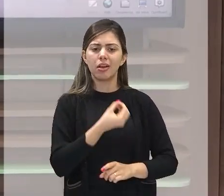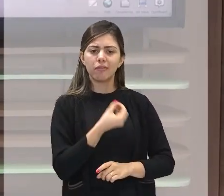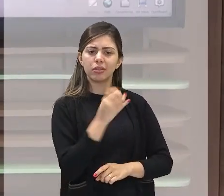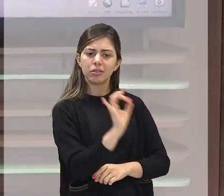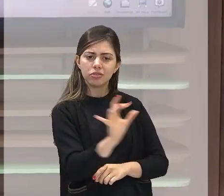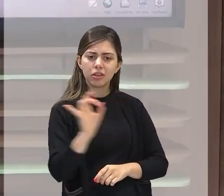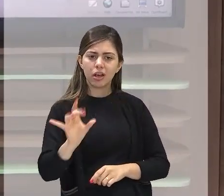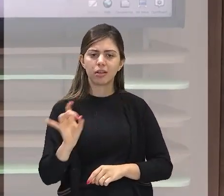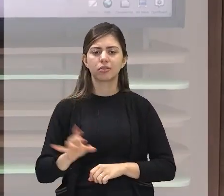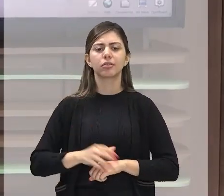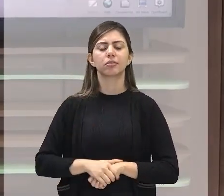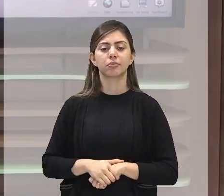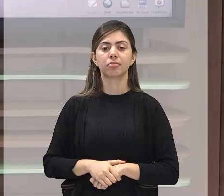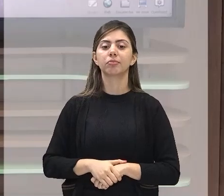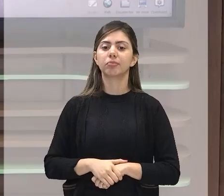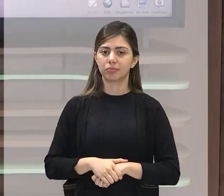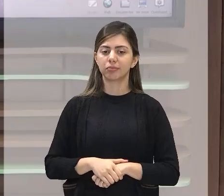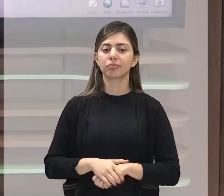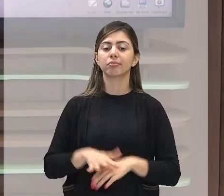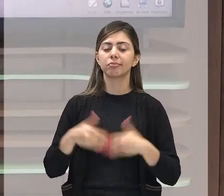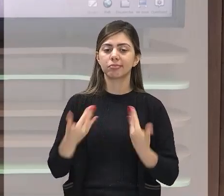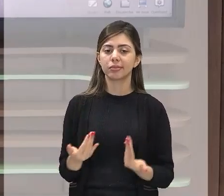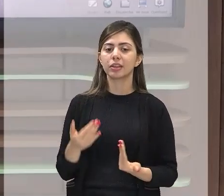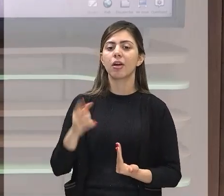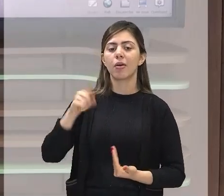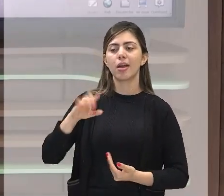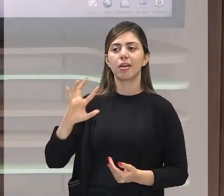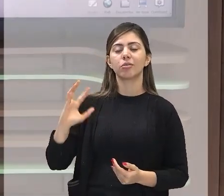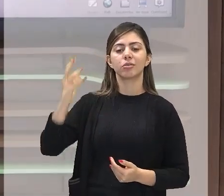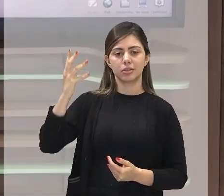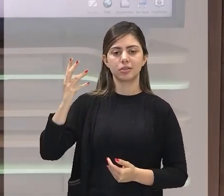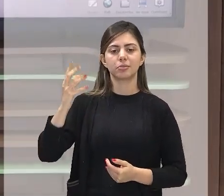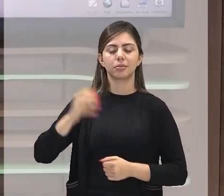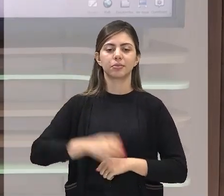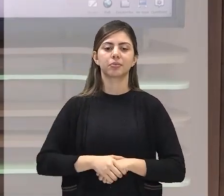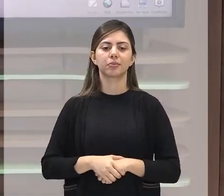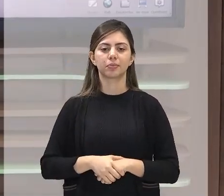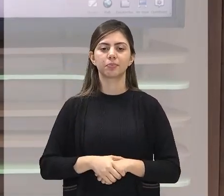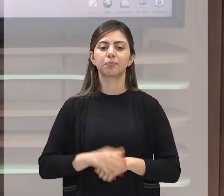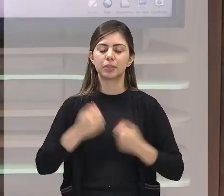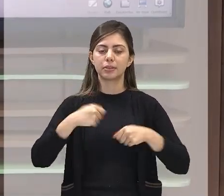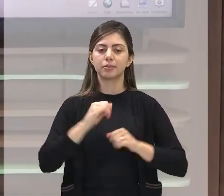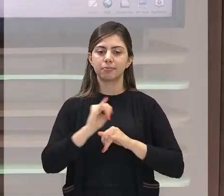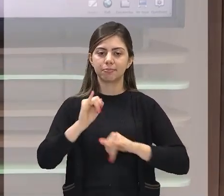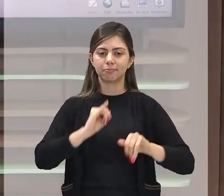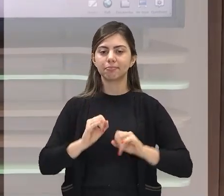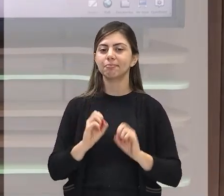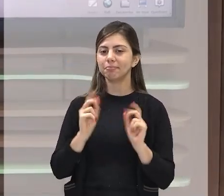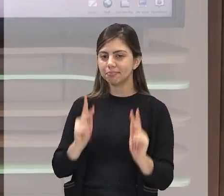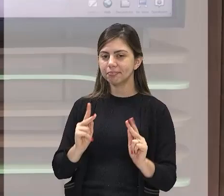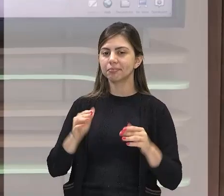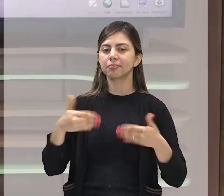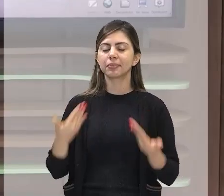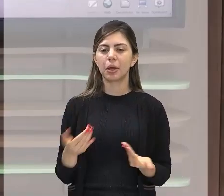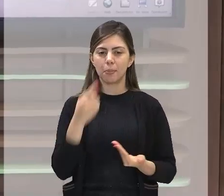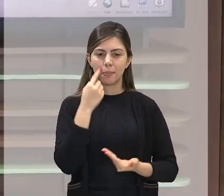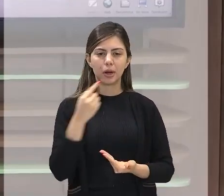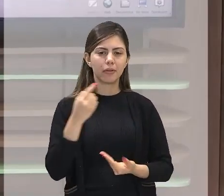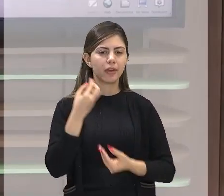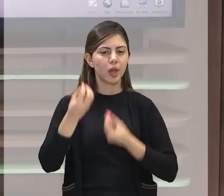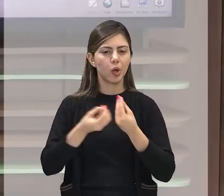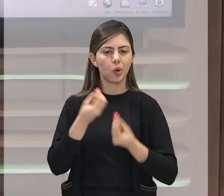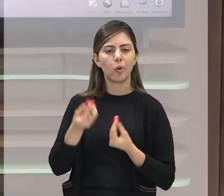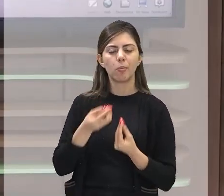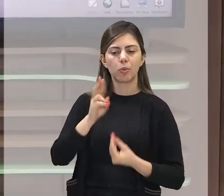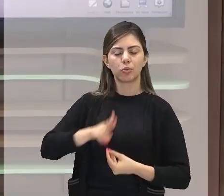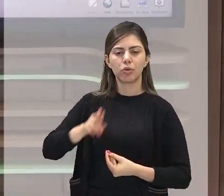do eleitor, na sua vida, na vida da sua família. Muito bem. Seguindo, vamos ver um pouco mais sobre a linguagem.